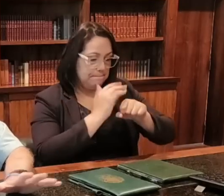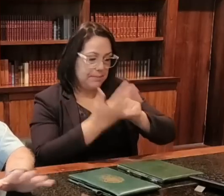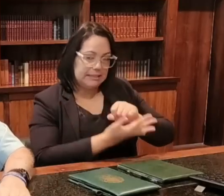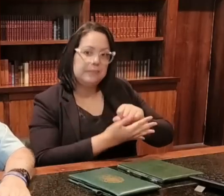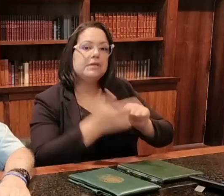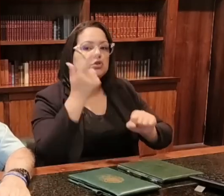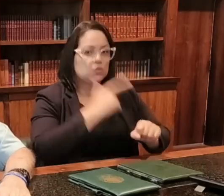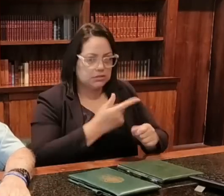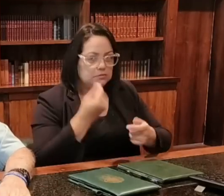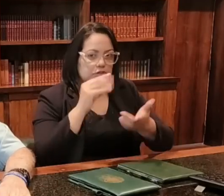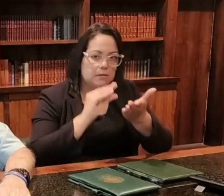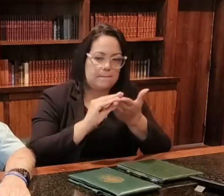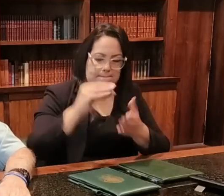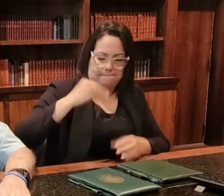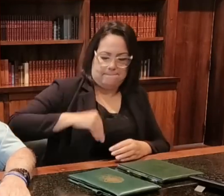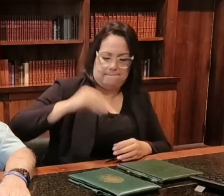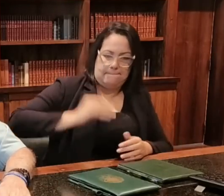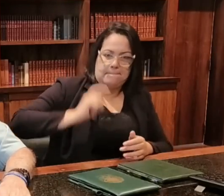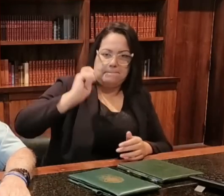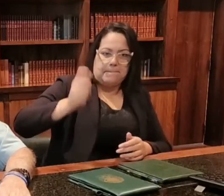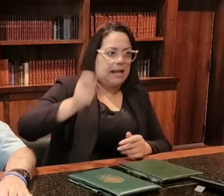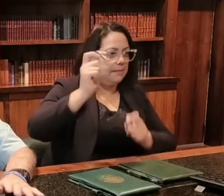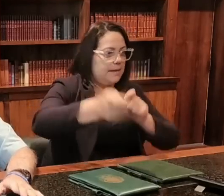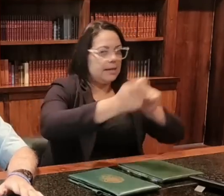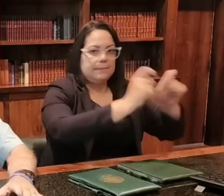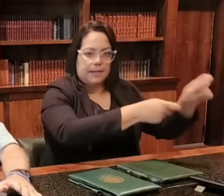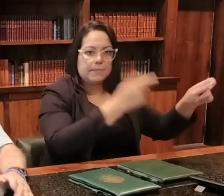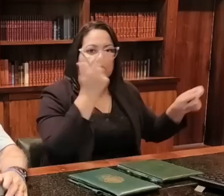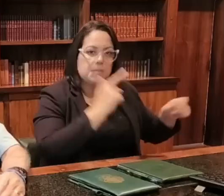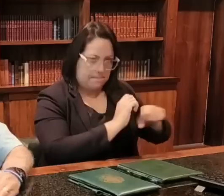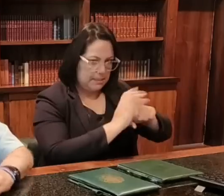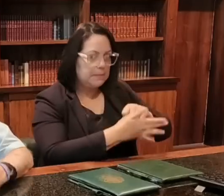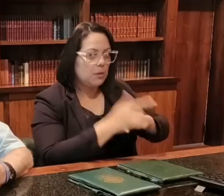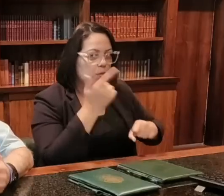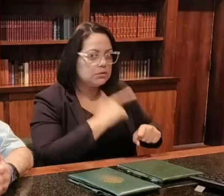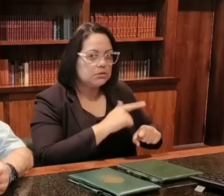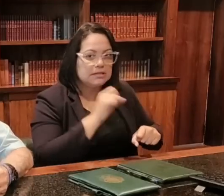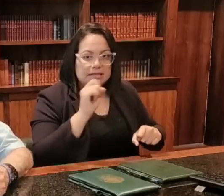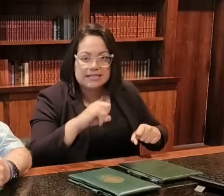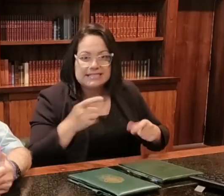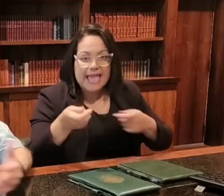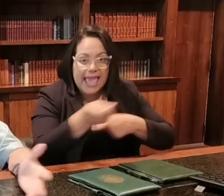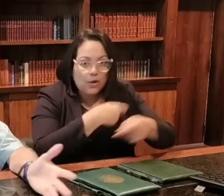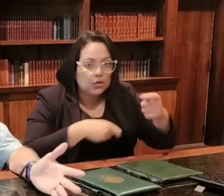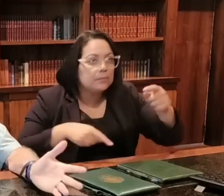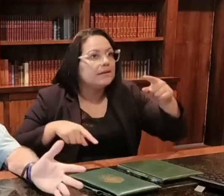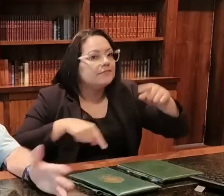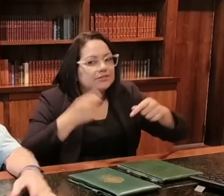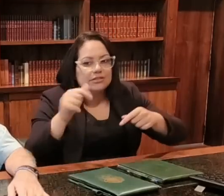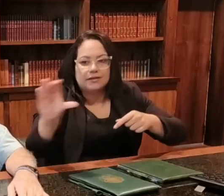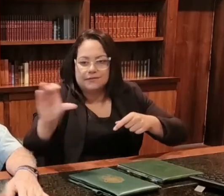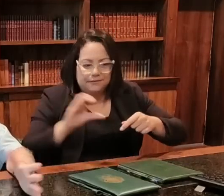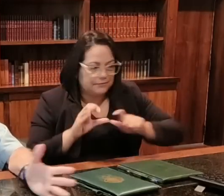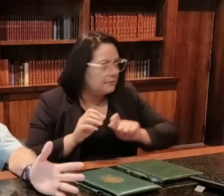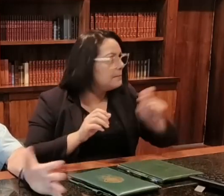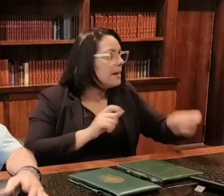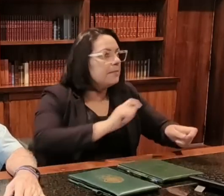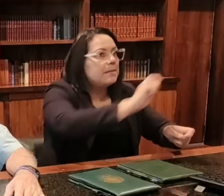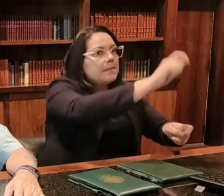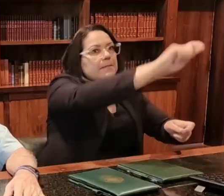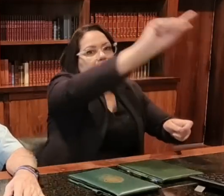baixa capacidade para levar a capacidade informações ter acesso aos conteúdos